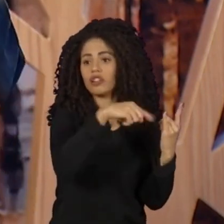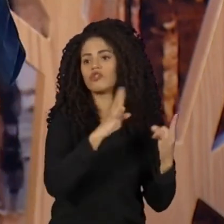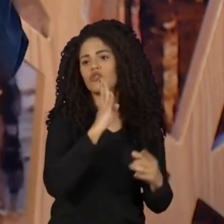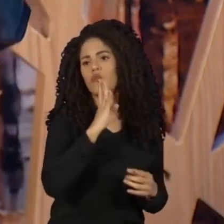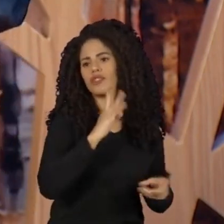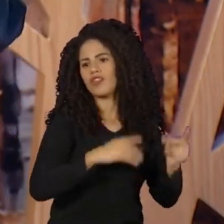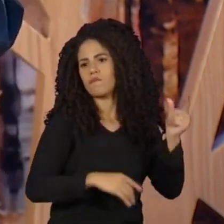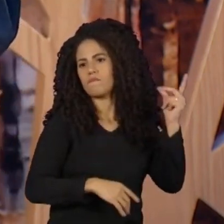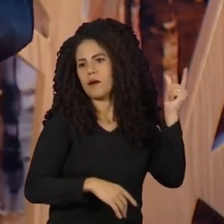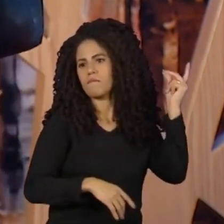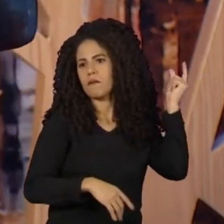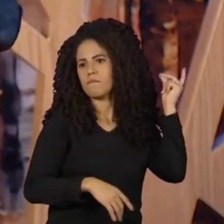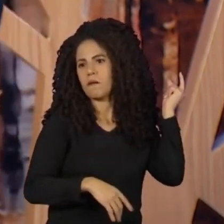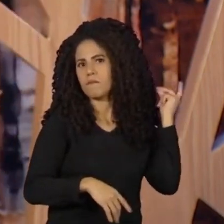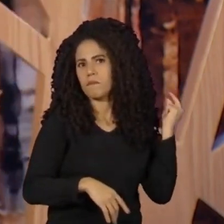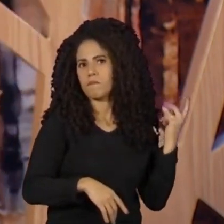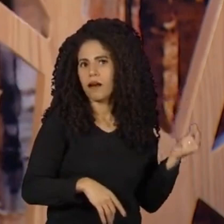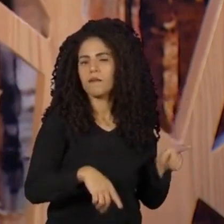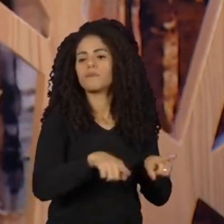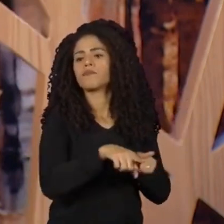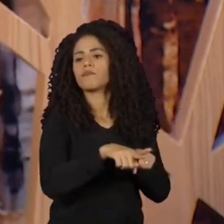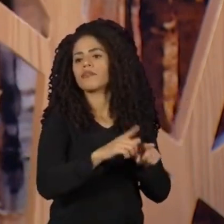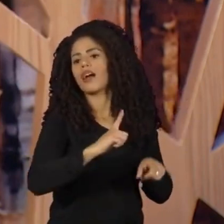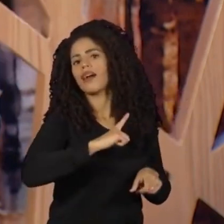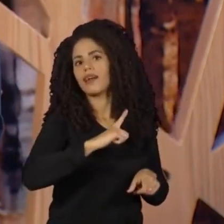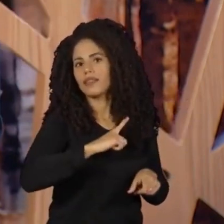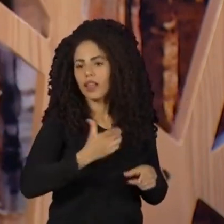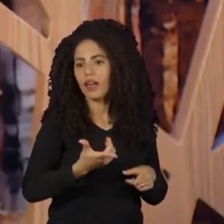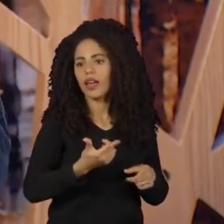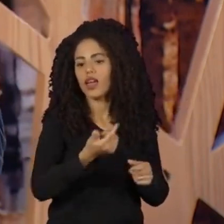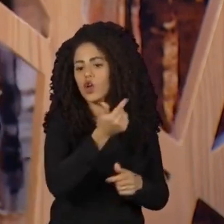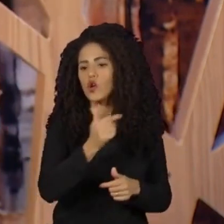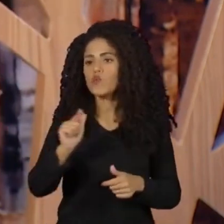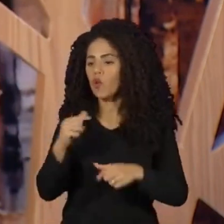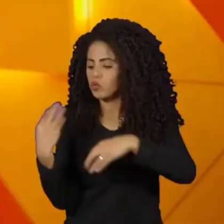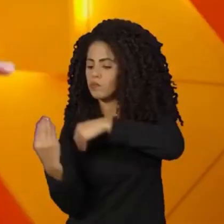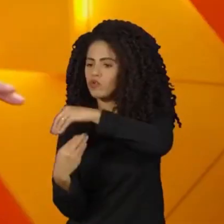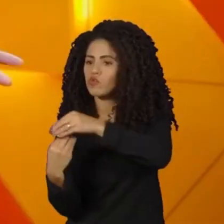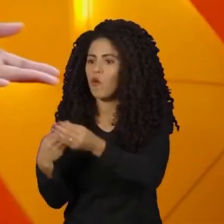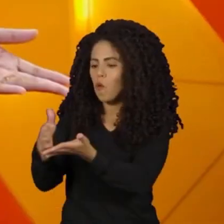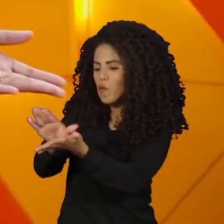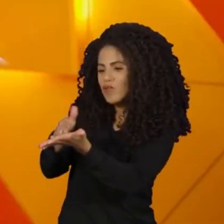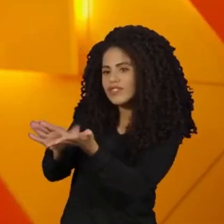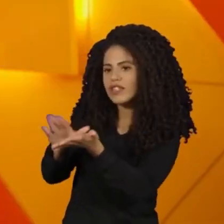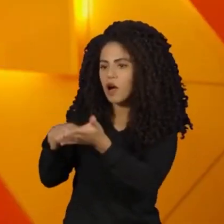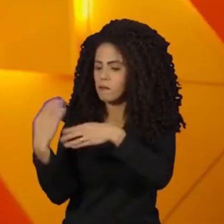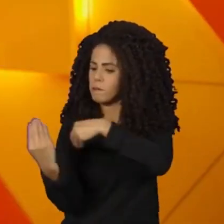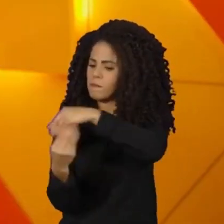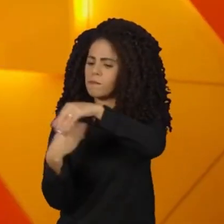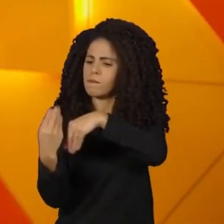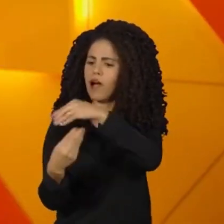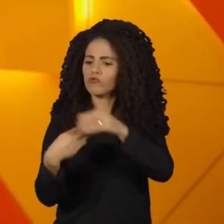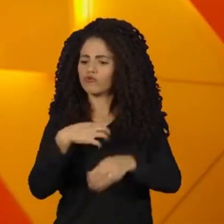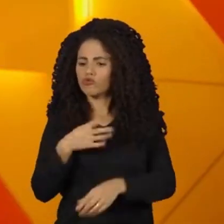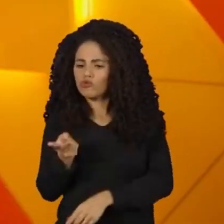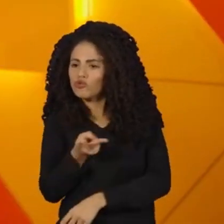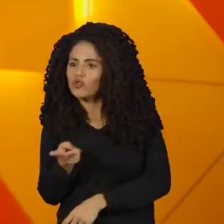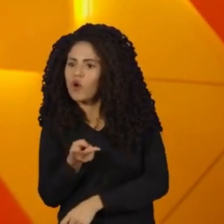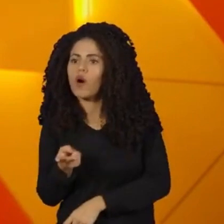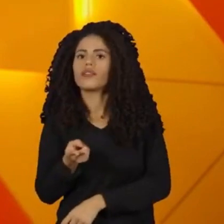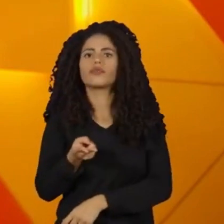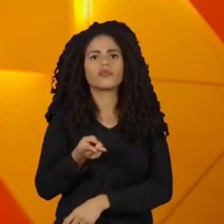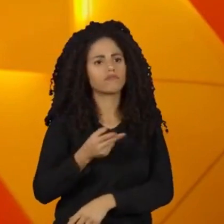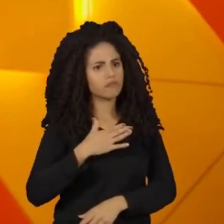já o mais trançado o Billy né como se diz e também também caiu como uma luva dentro da cultura